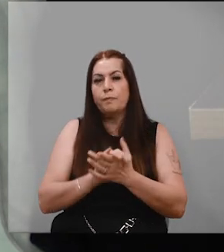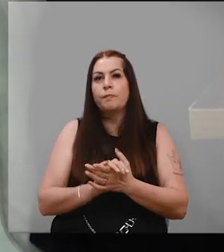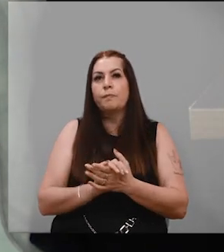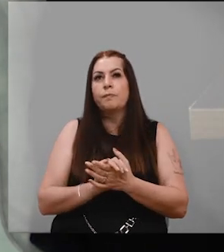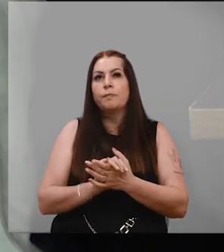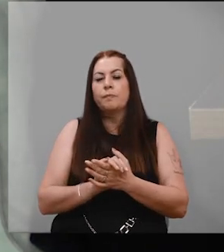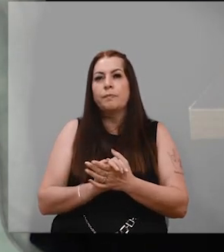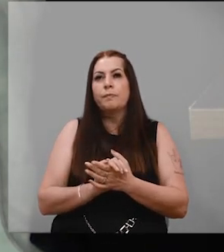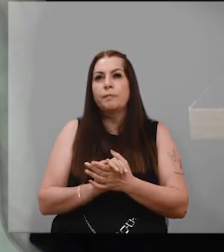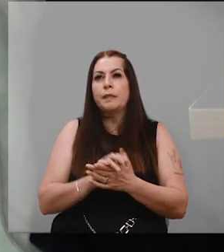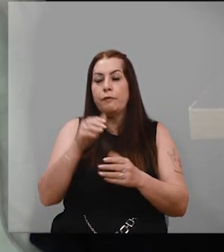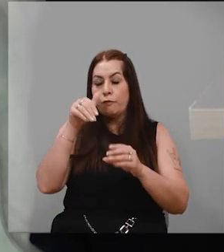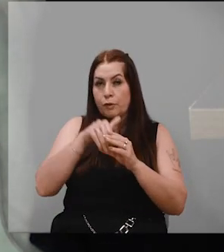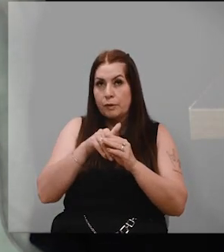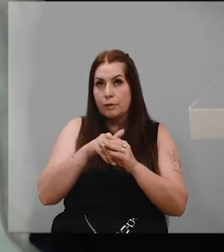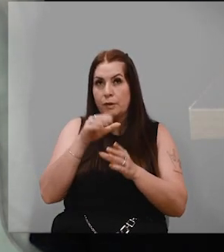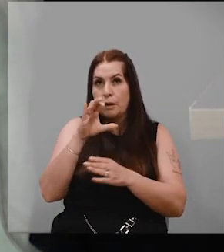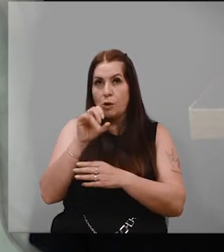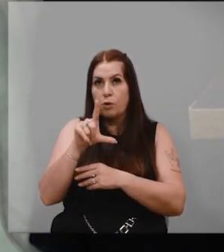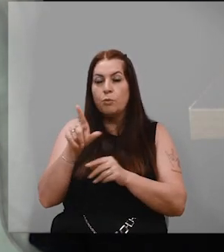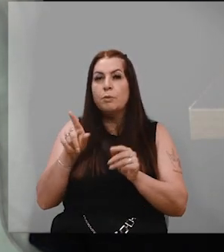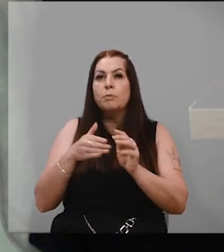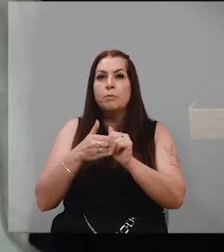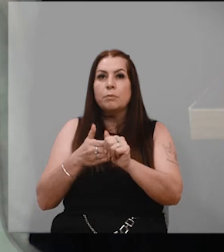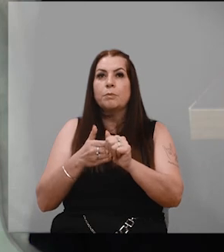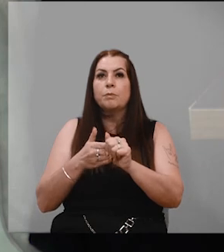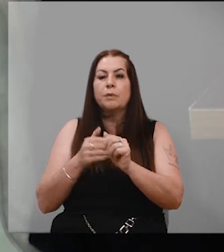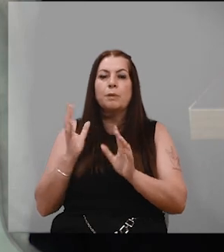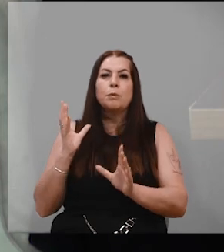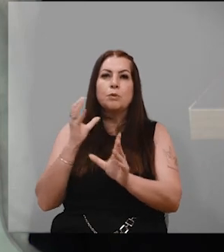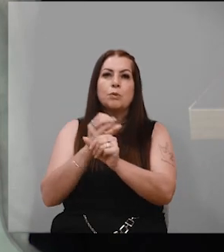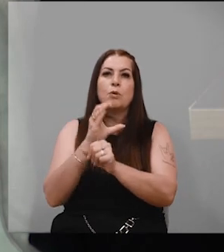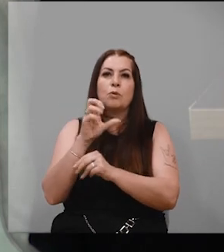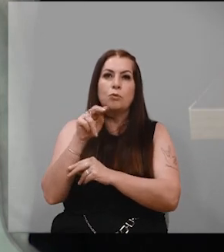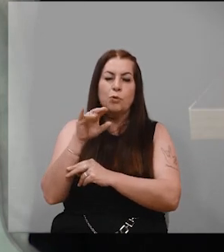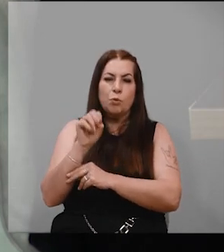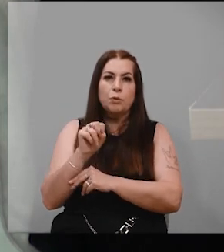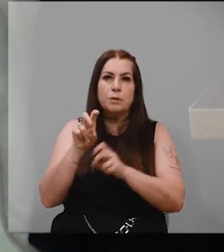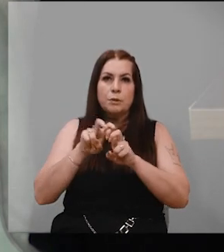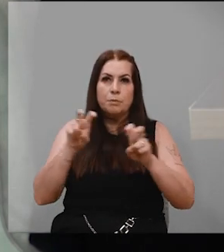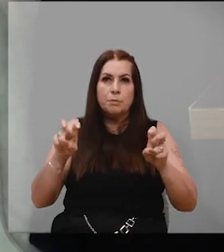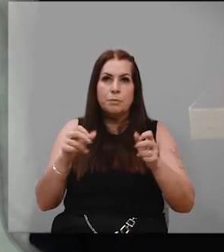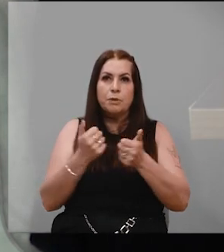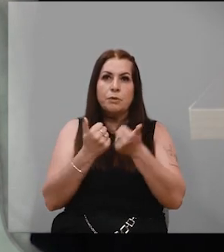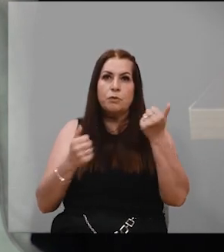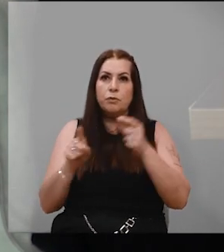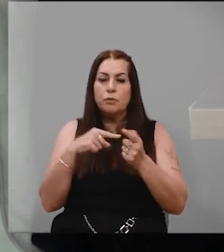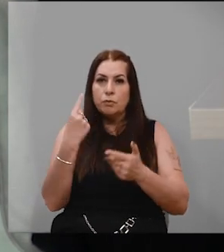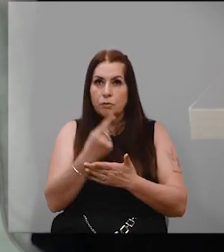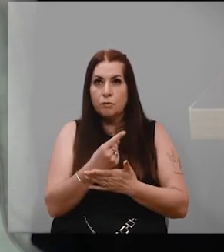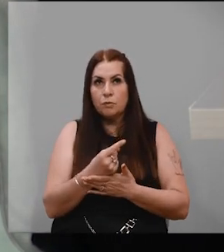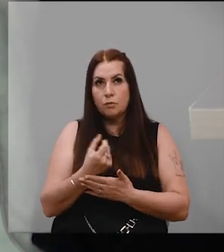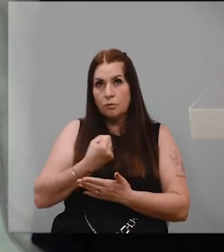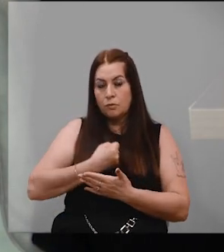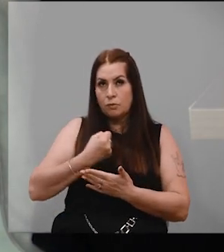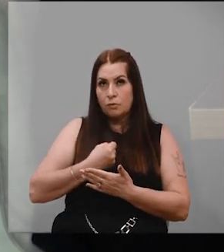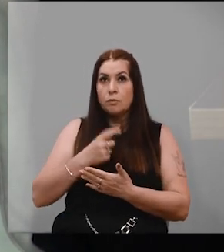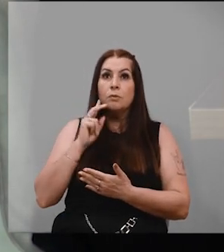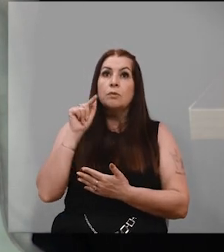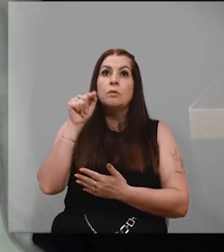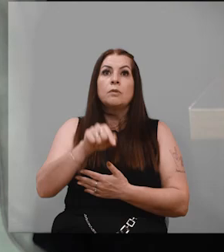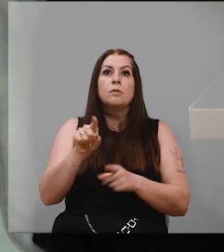E aprovado. Com transmissão. Votado. Carol também acompanhou a prestação de contas da mesa diretora, né, Carol? Conta pra gente os números